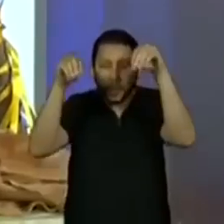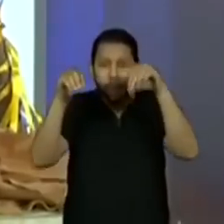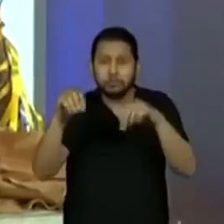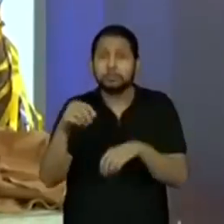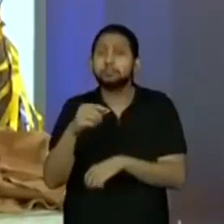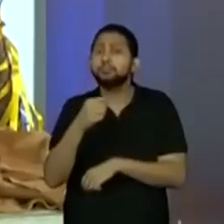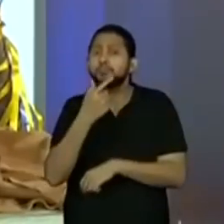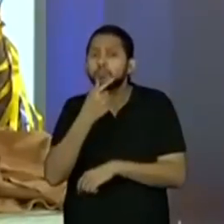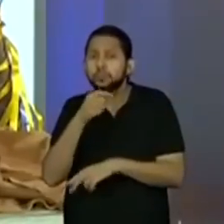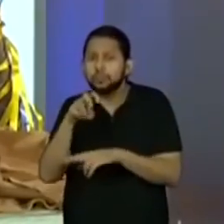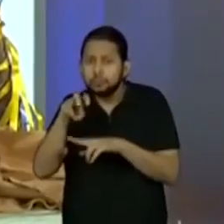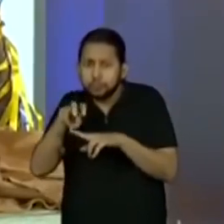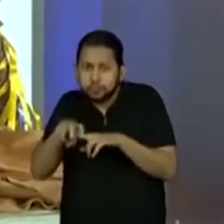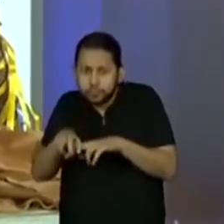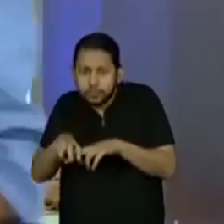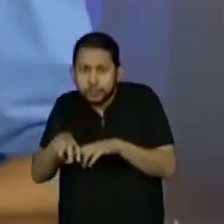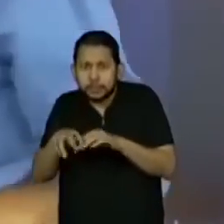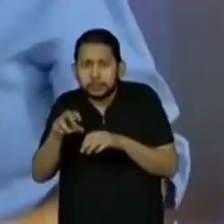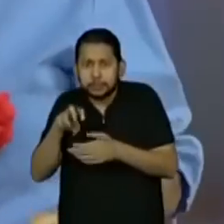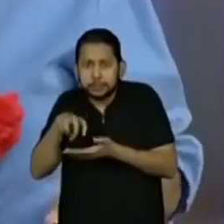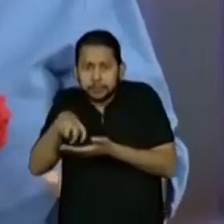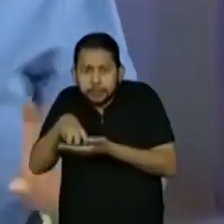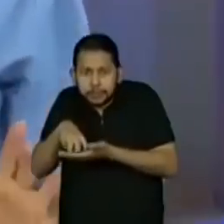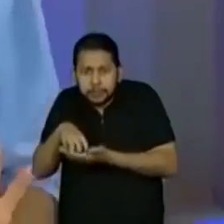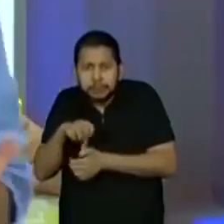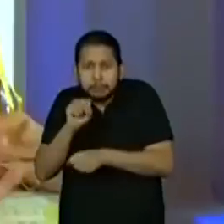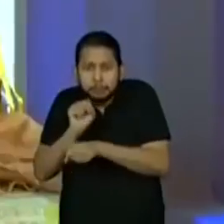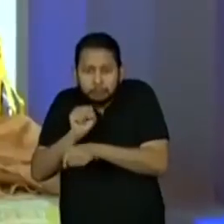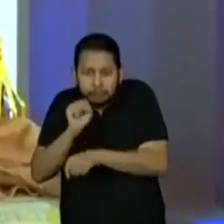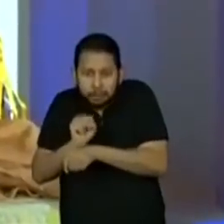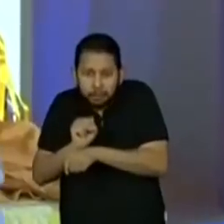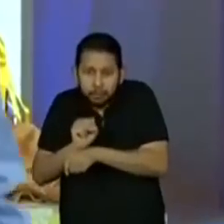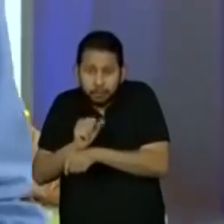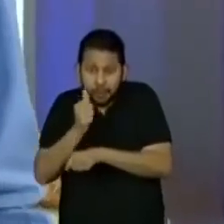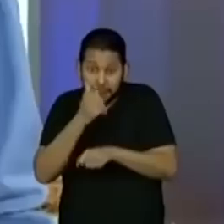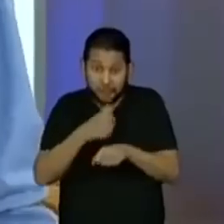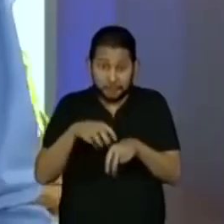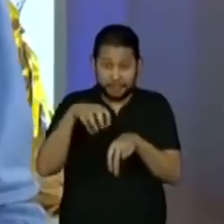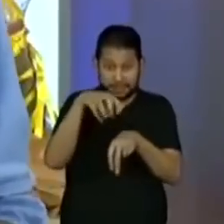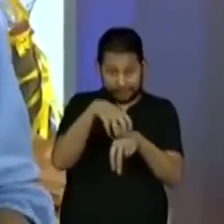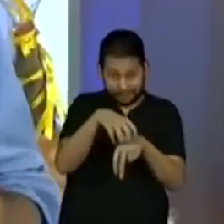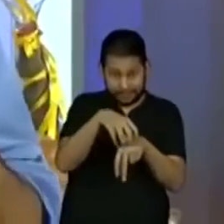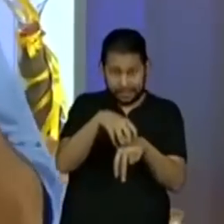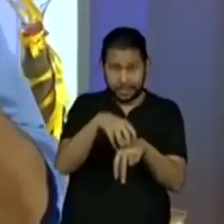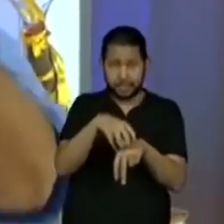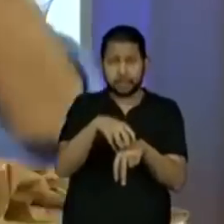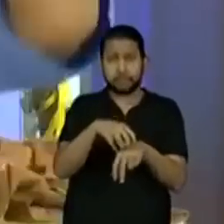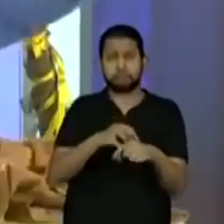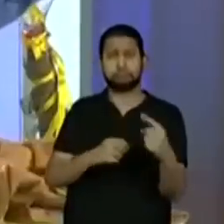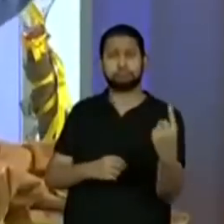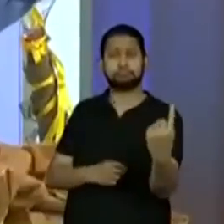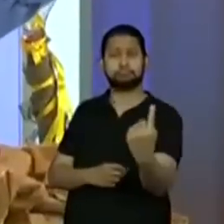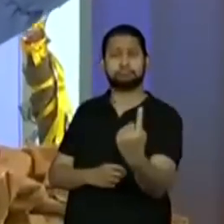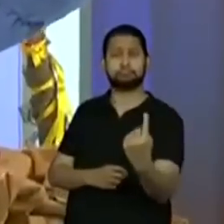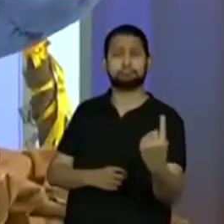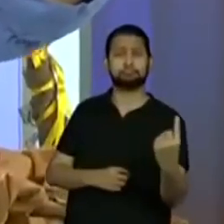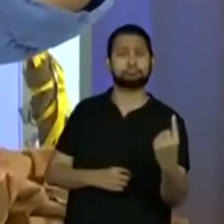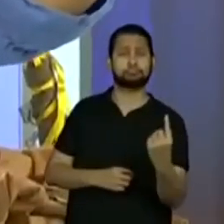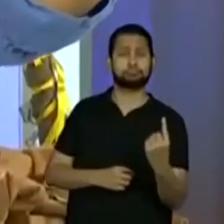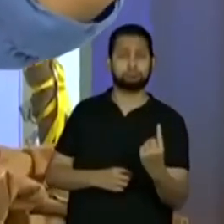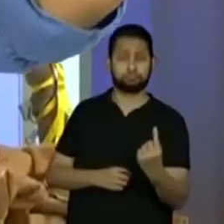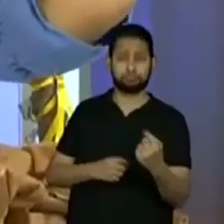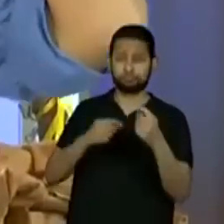lá esperando para ver se a princesa vinha se banhar. E foi nessa